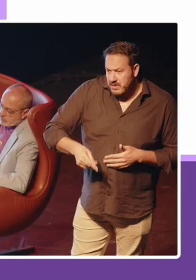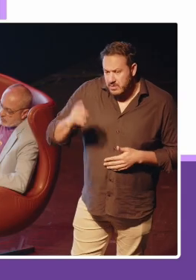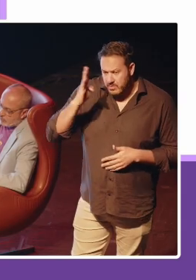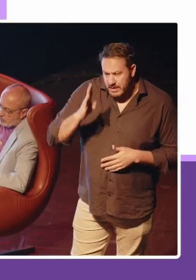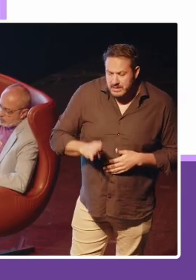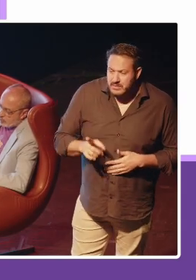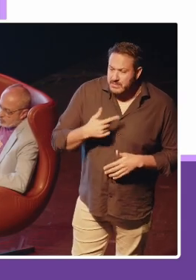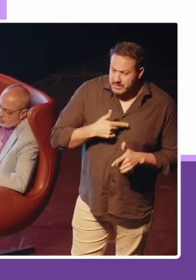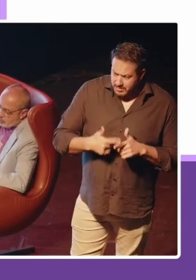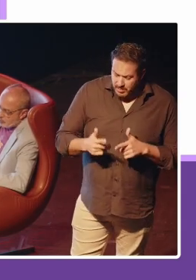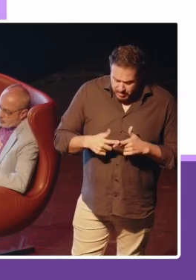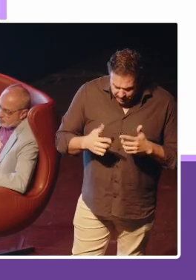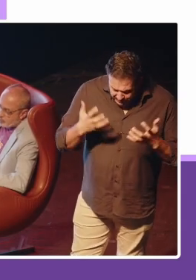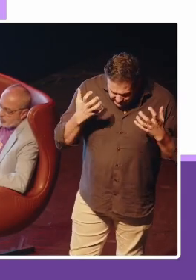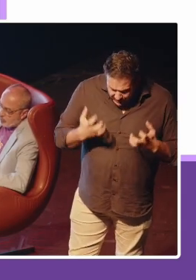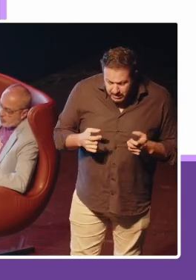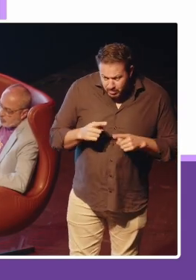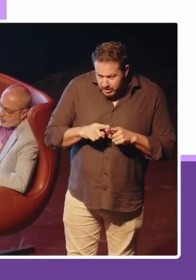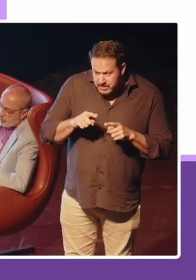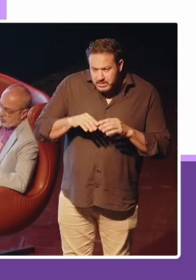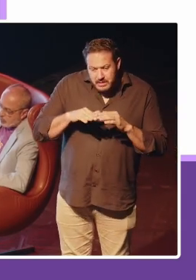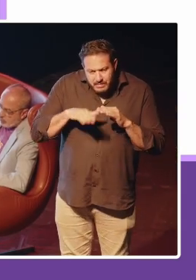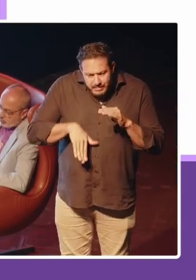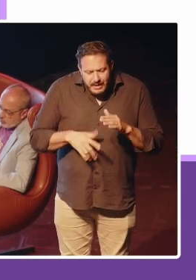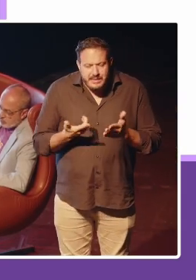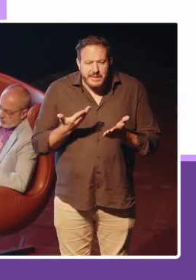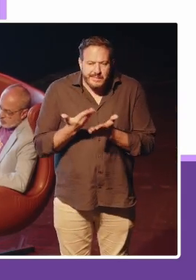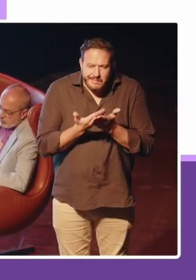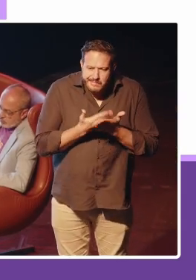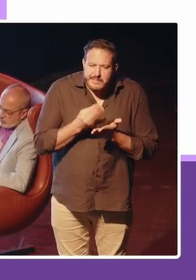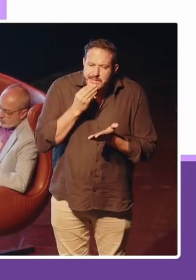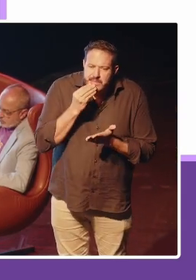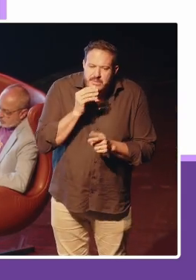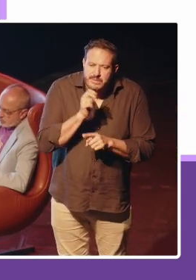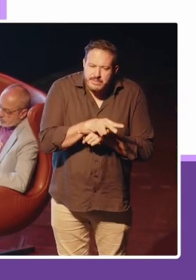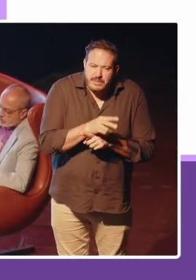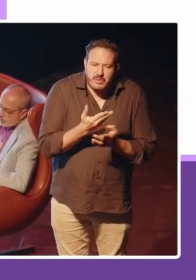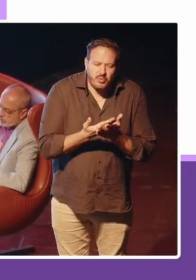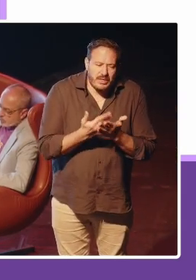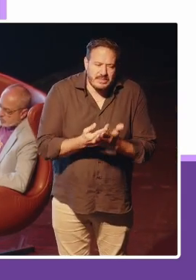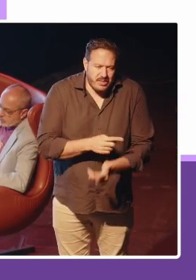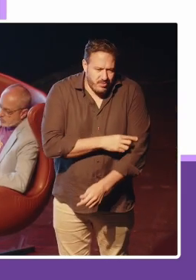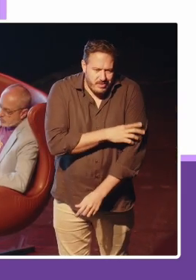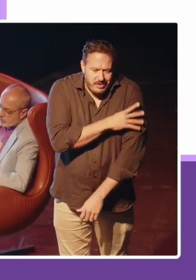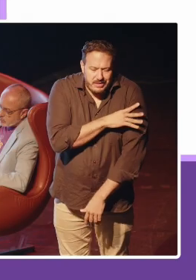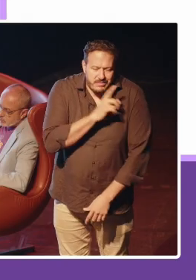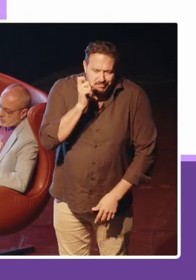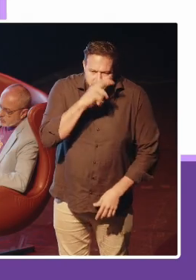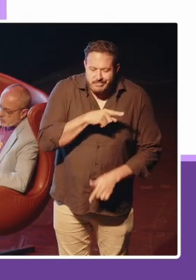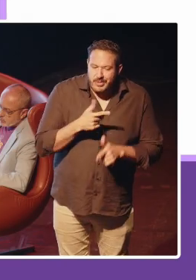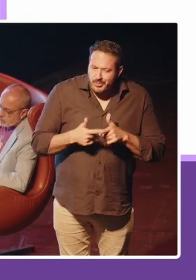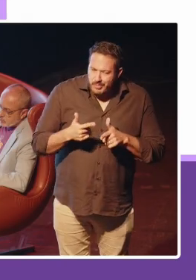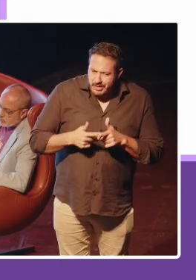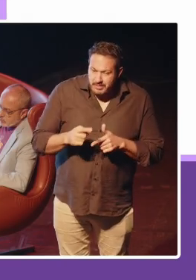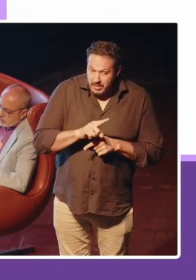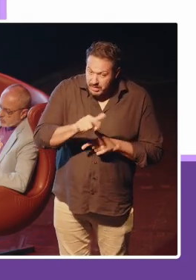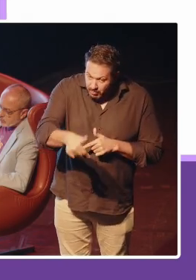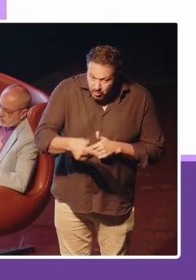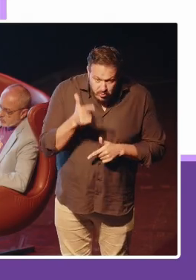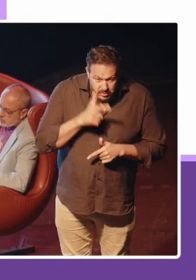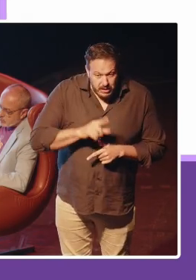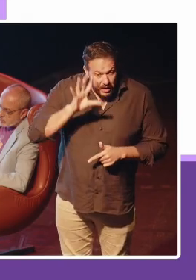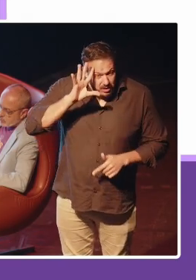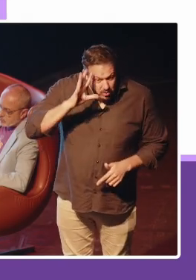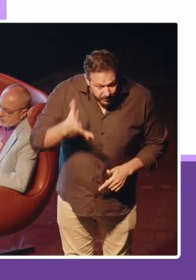bastante grave, por isso que baixa educação tem tanto efeito ainda, e é um problema que, ao ser resolvido, vai melhorar